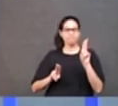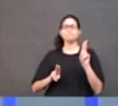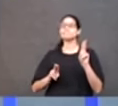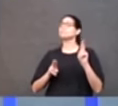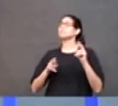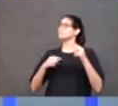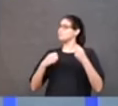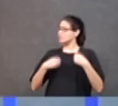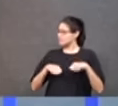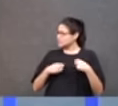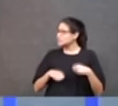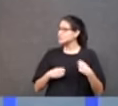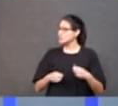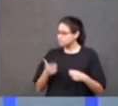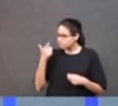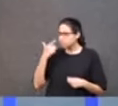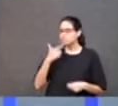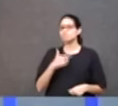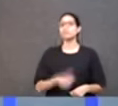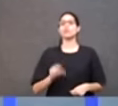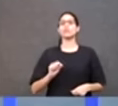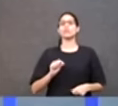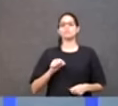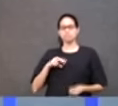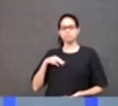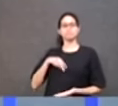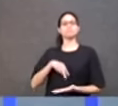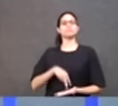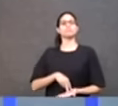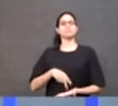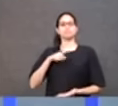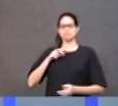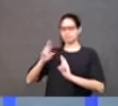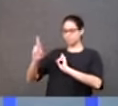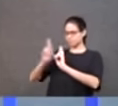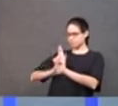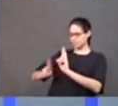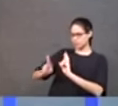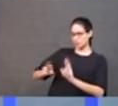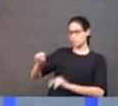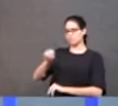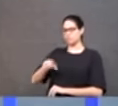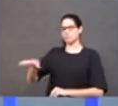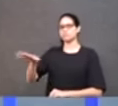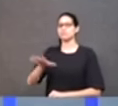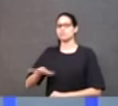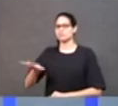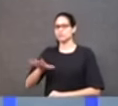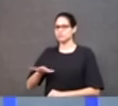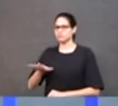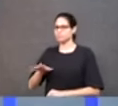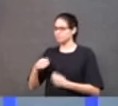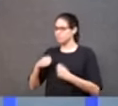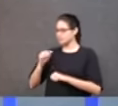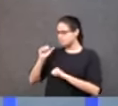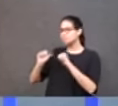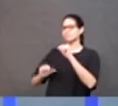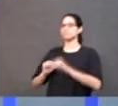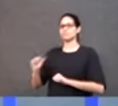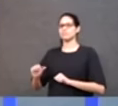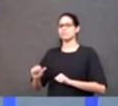adquirir seu protagonismo no relacionamento com a sociedade que exatamente a